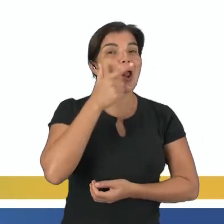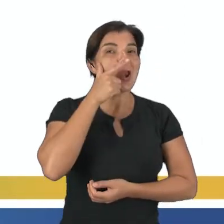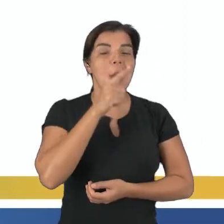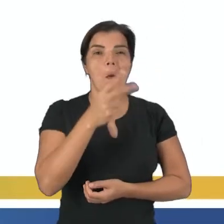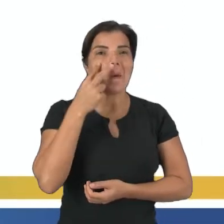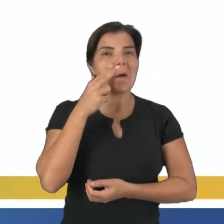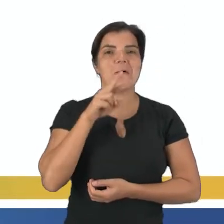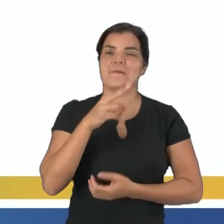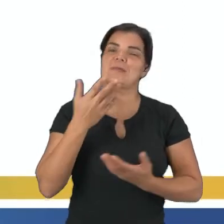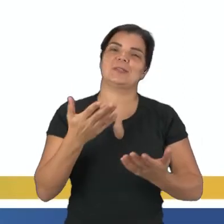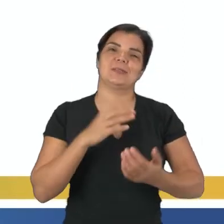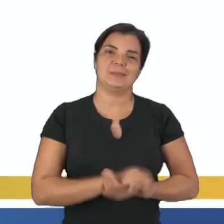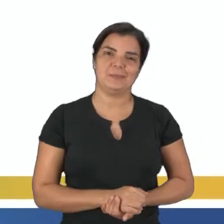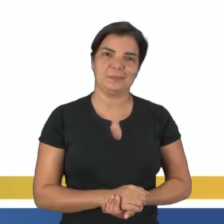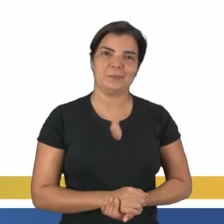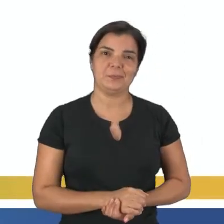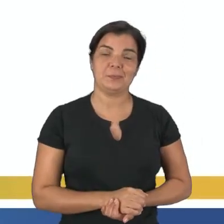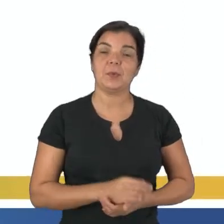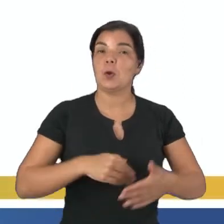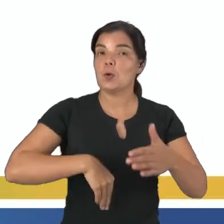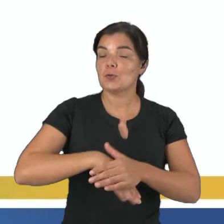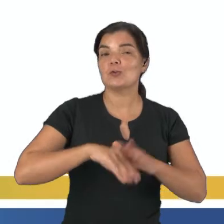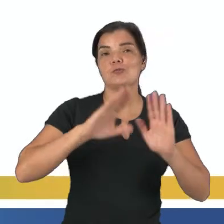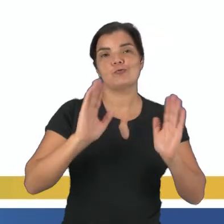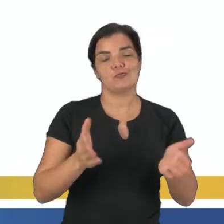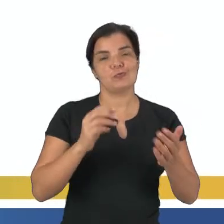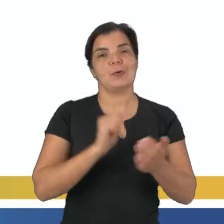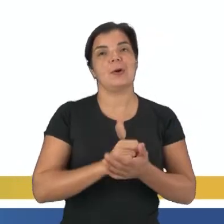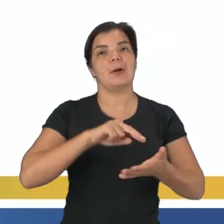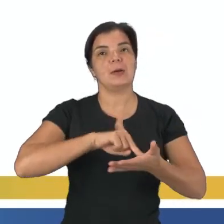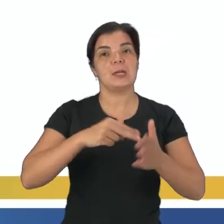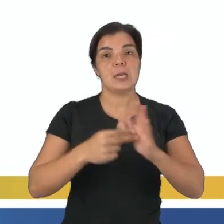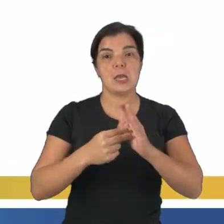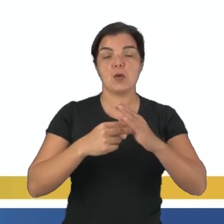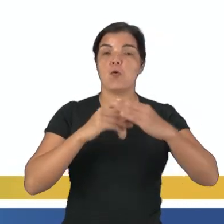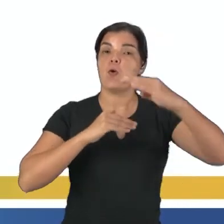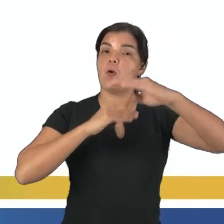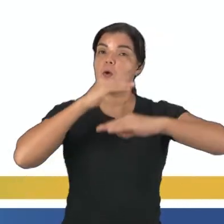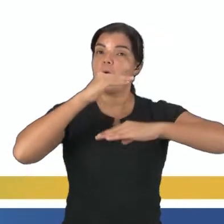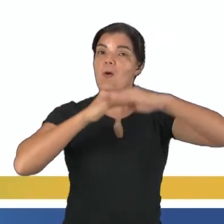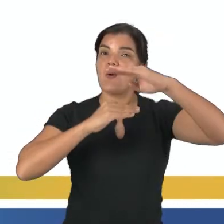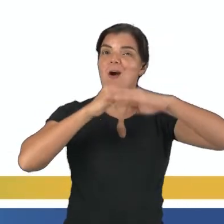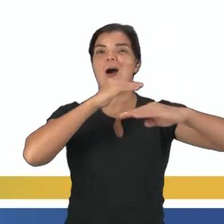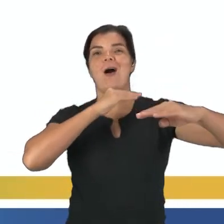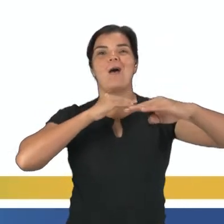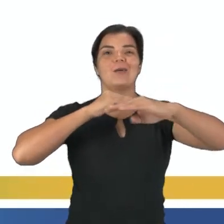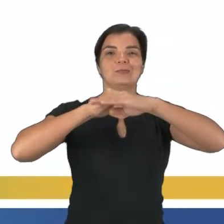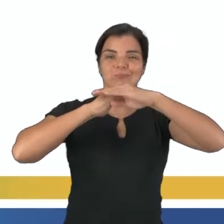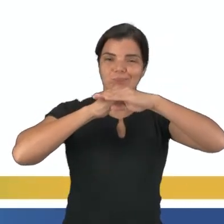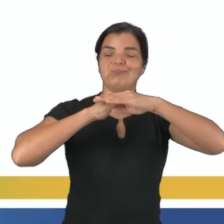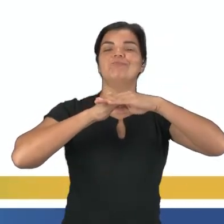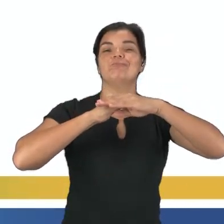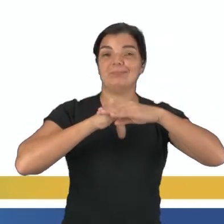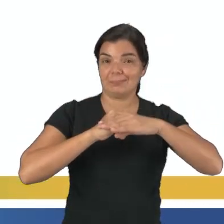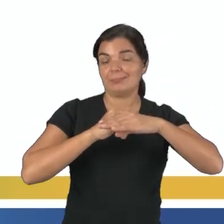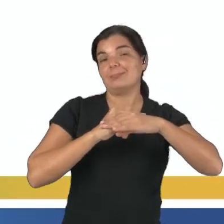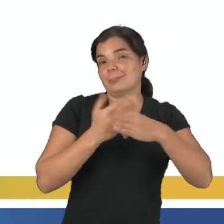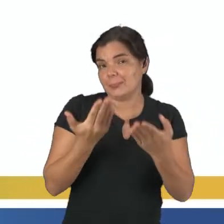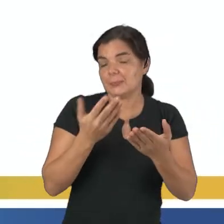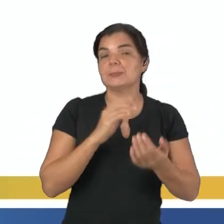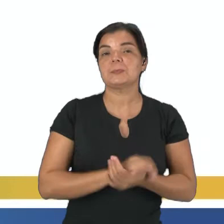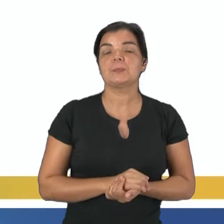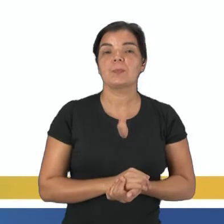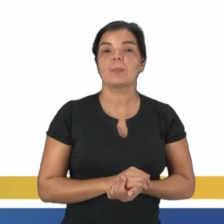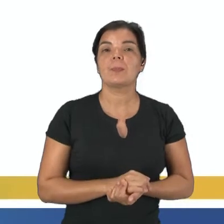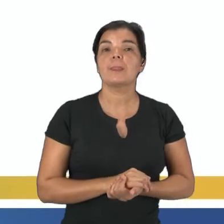ainda assim não consegue visualizar o jogo. Já o sentido de equidade, que é quando a gente tem essa